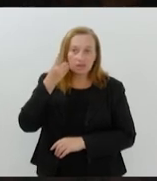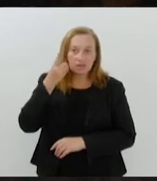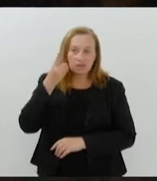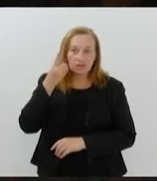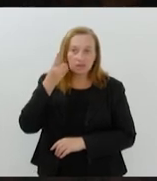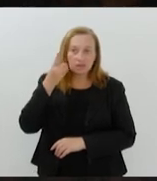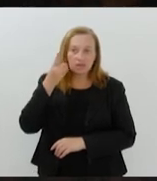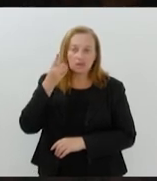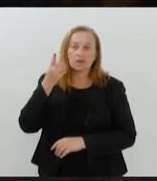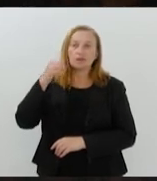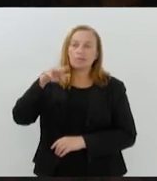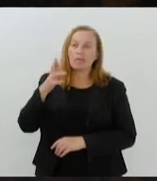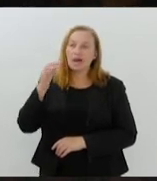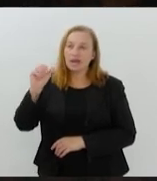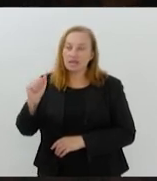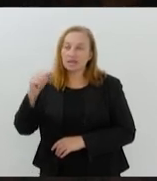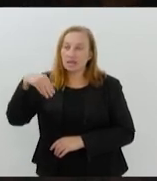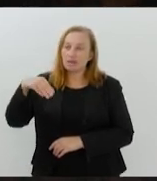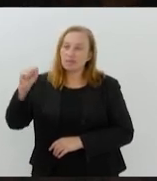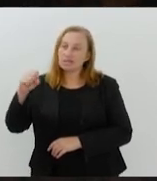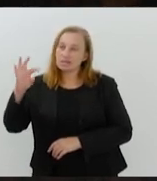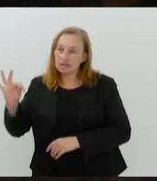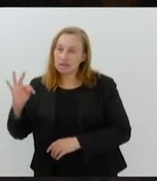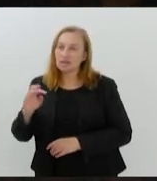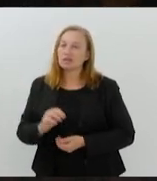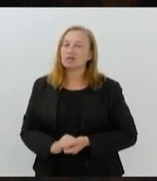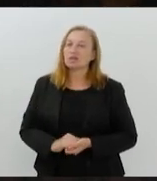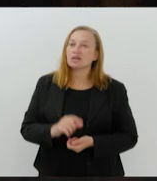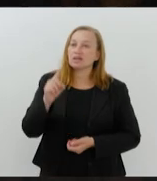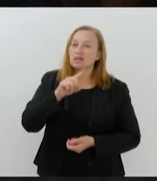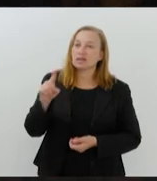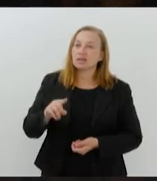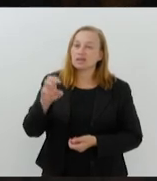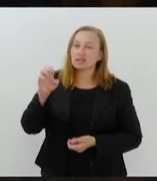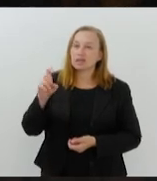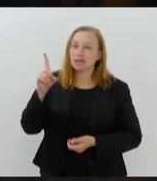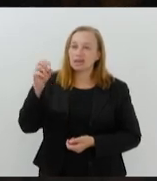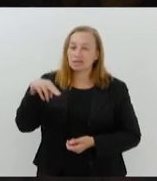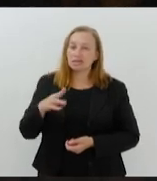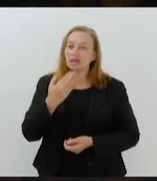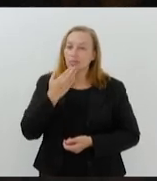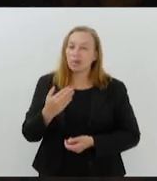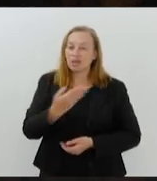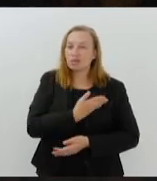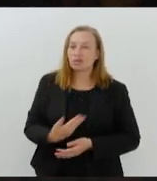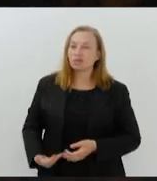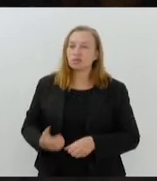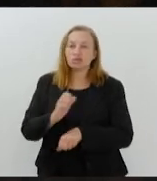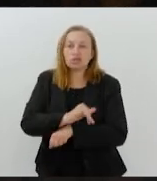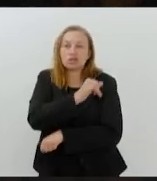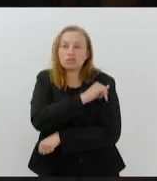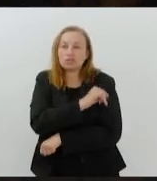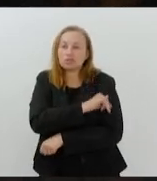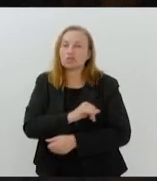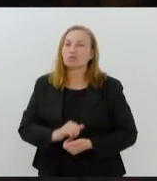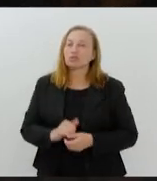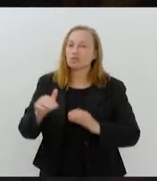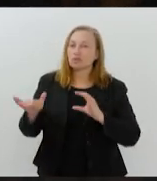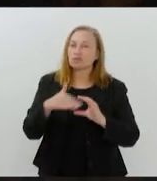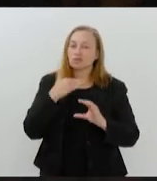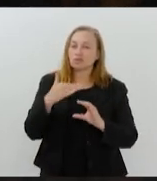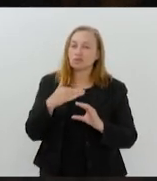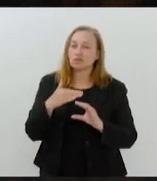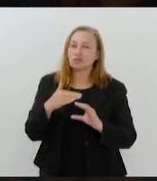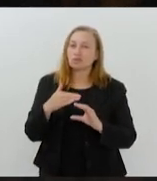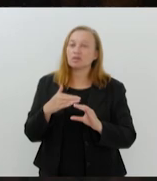das deputadas Marina do MST e Zeidan, que solicita ao excelentíssimo senhor governador do Estado do Rio de Janeiro o envio de